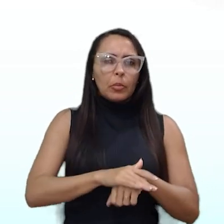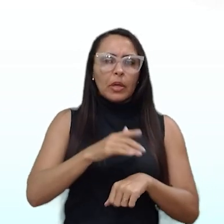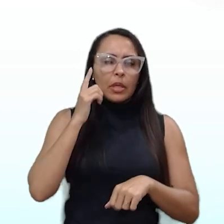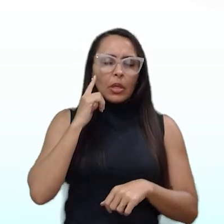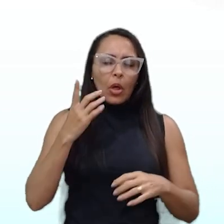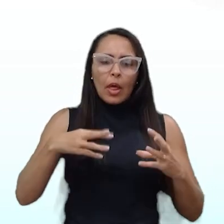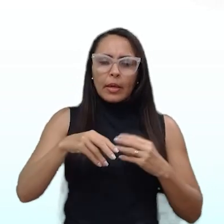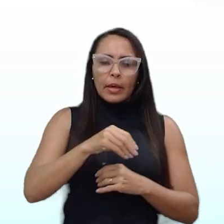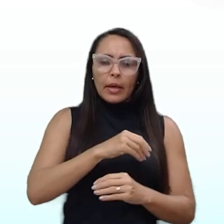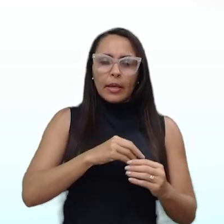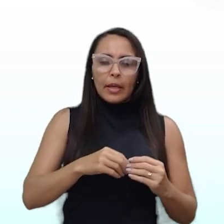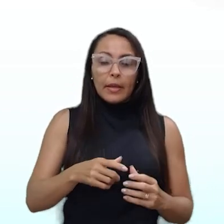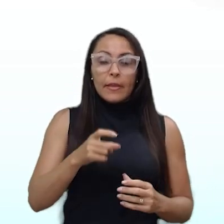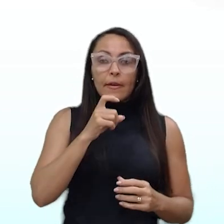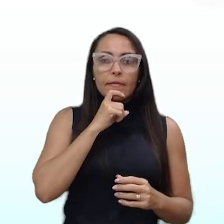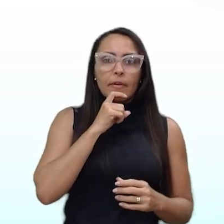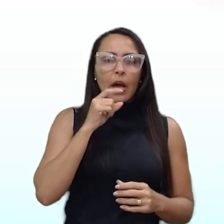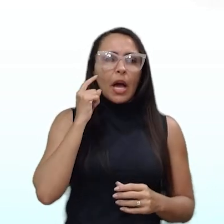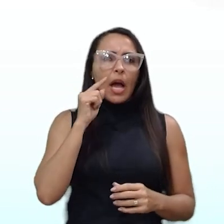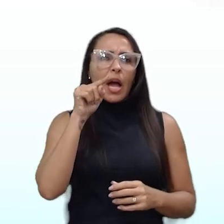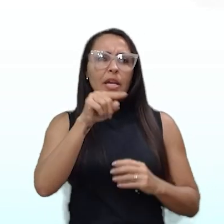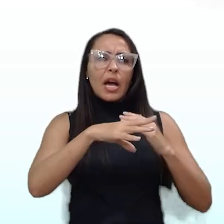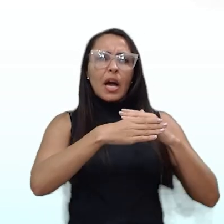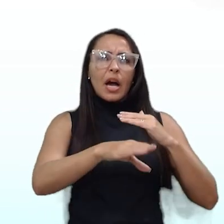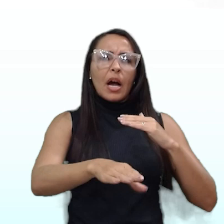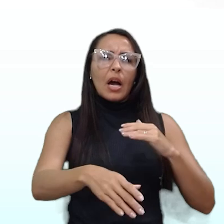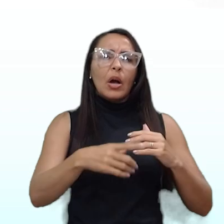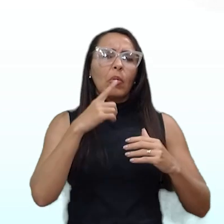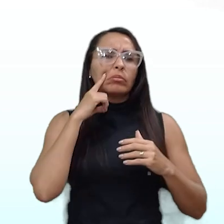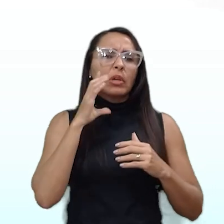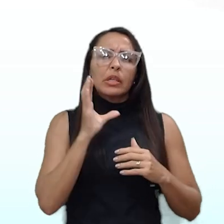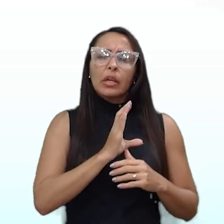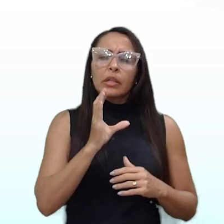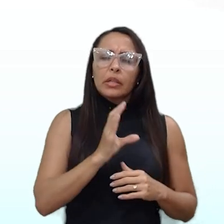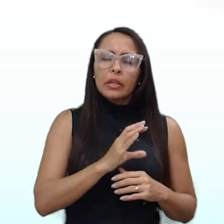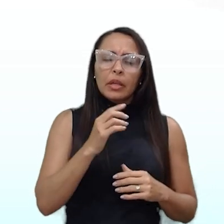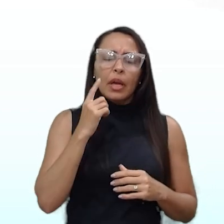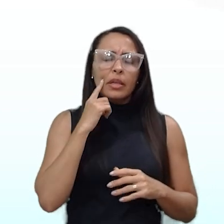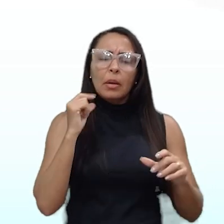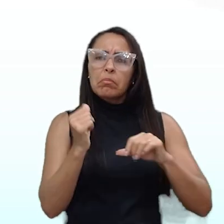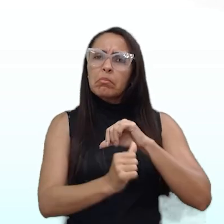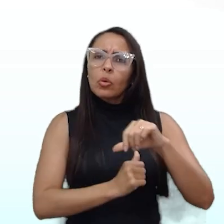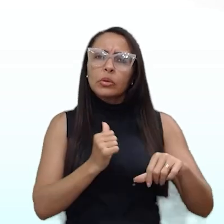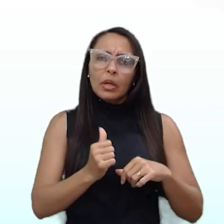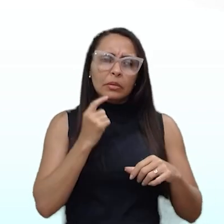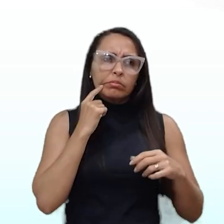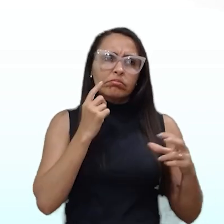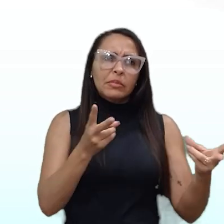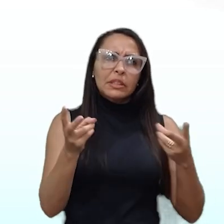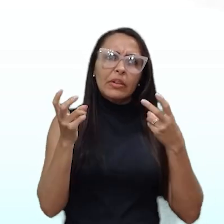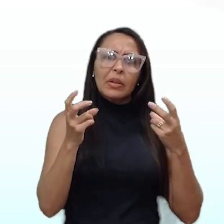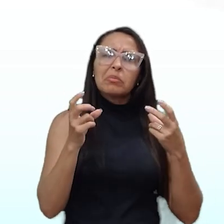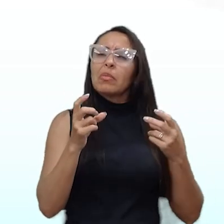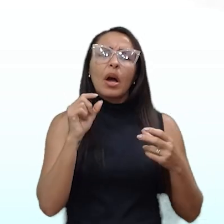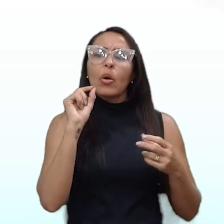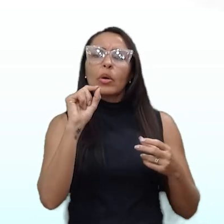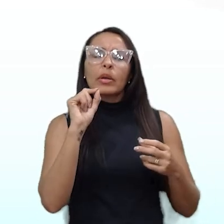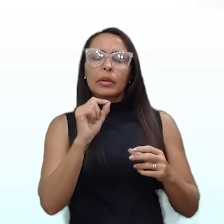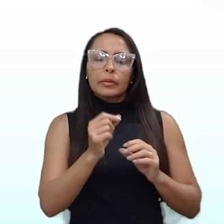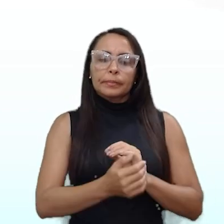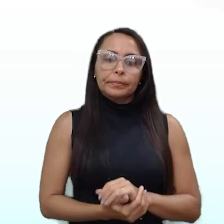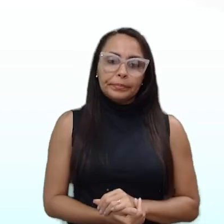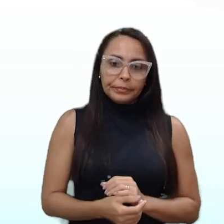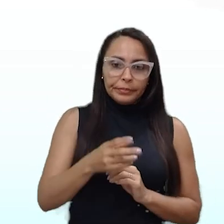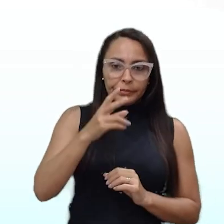areia da praia está fria e a água do mar está morna. Esse fenômeno observado por ele deve ao fato de que, lembra que a gente já